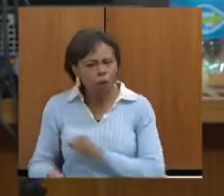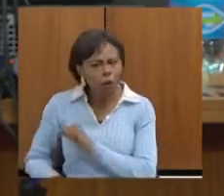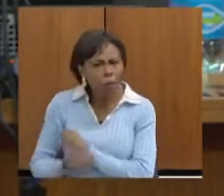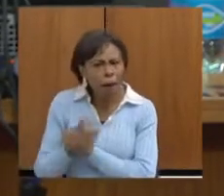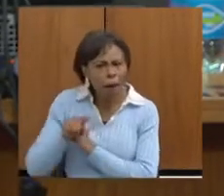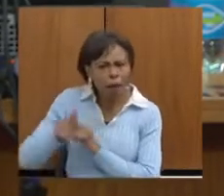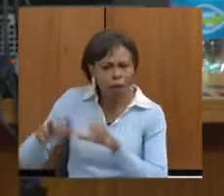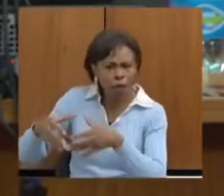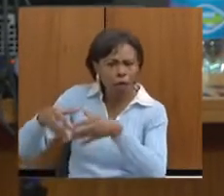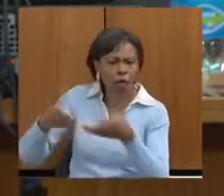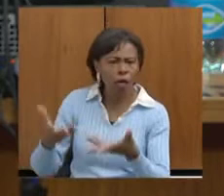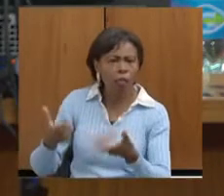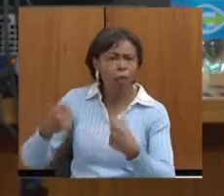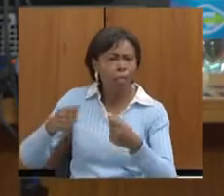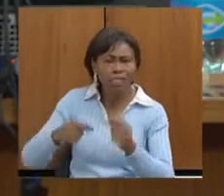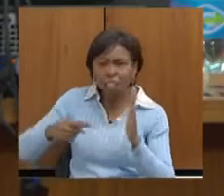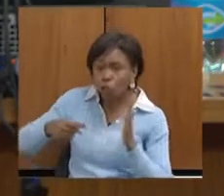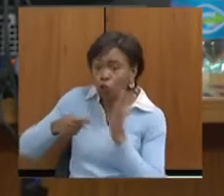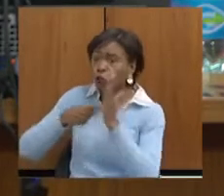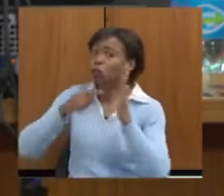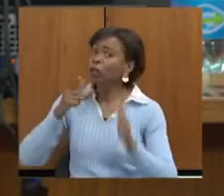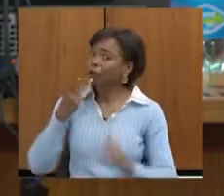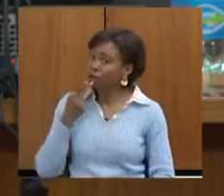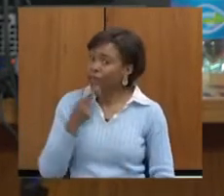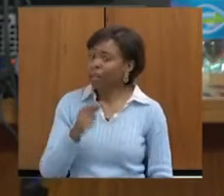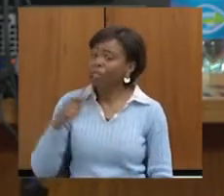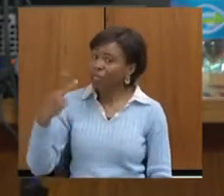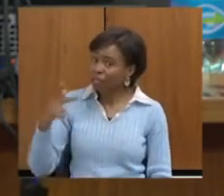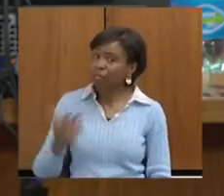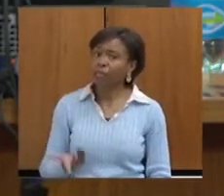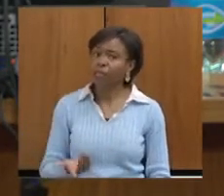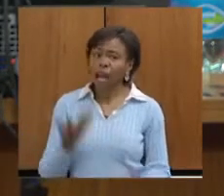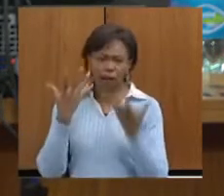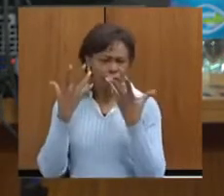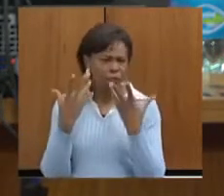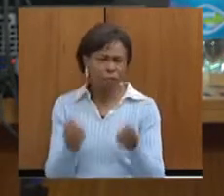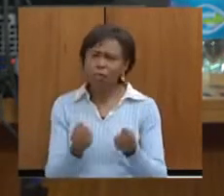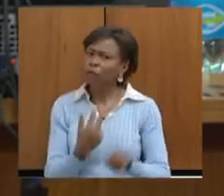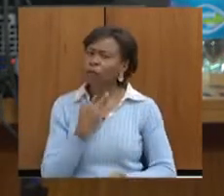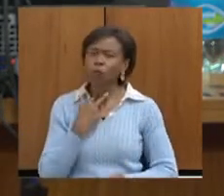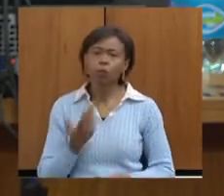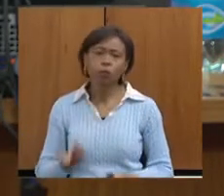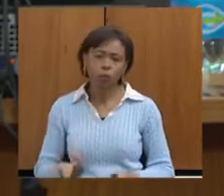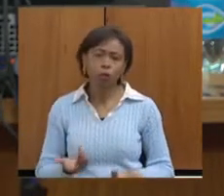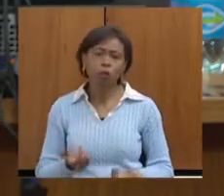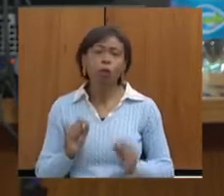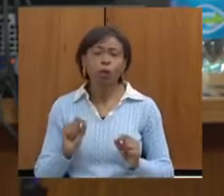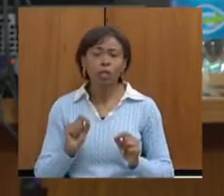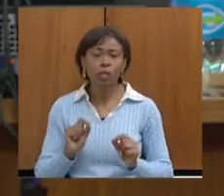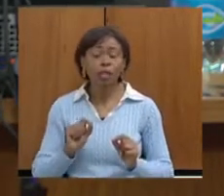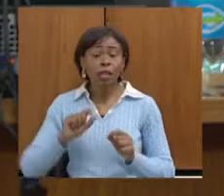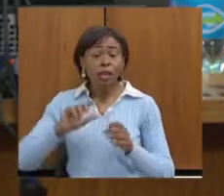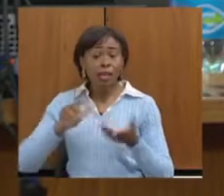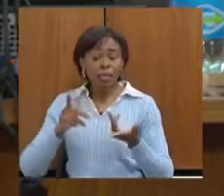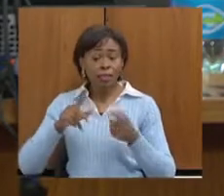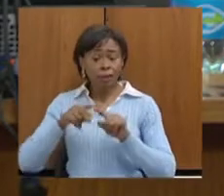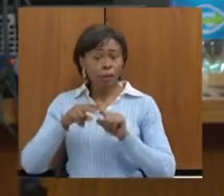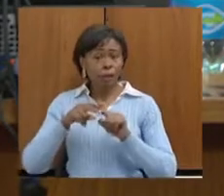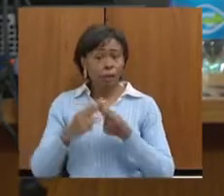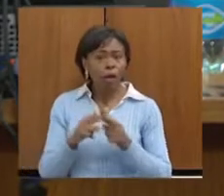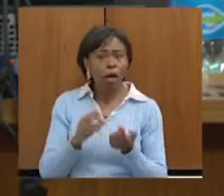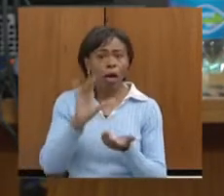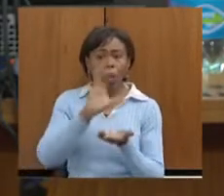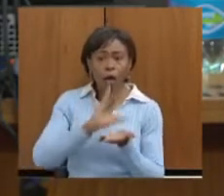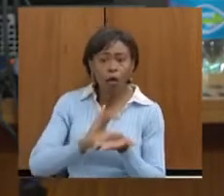organizada que precisa ser denunciada nós não podemos aceitar que a reparação a